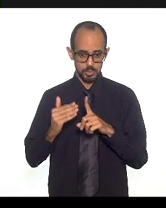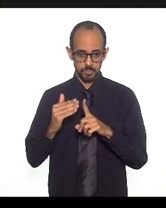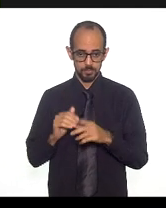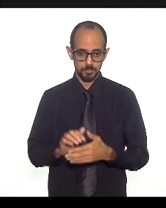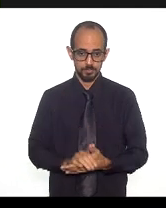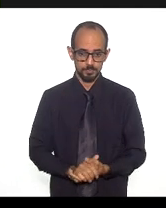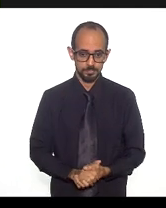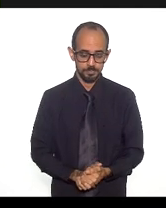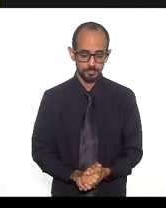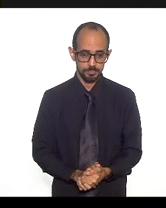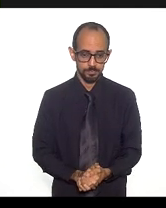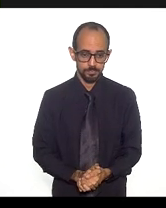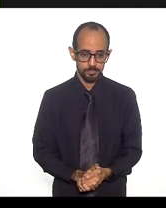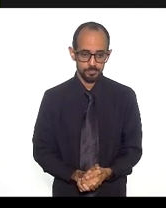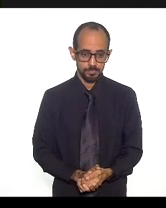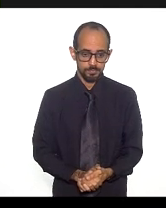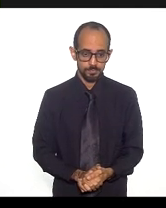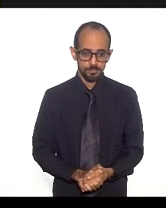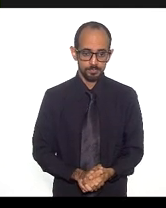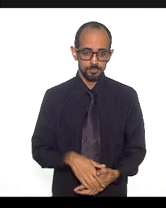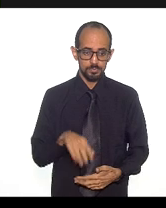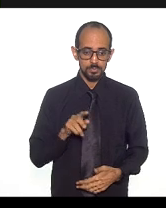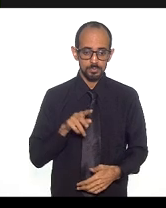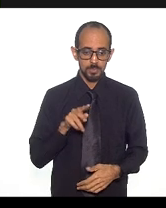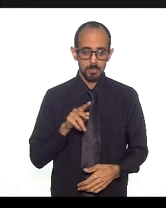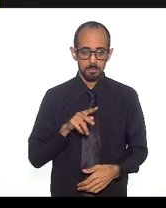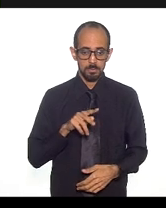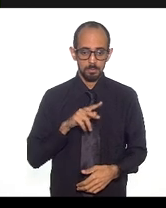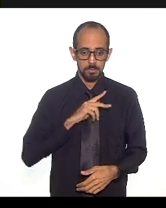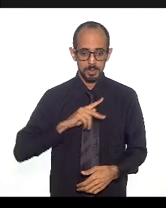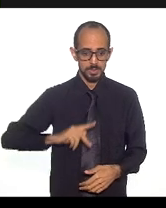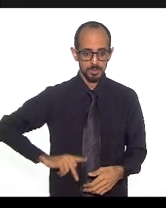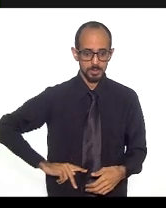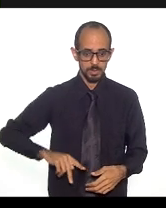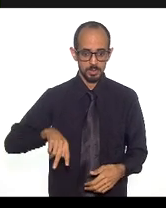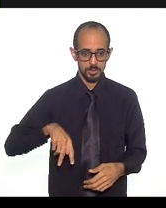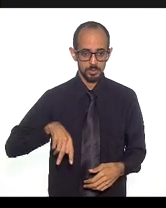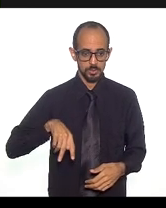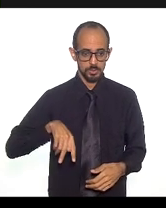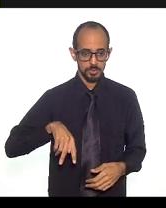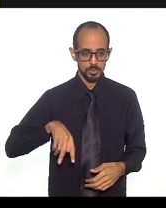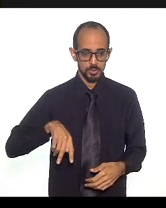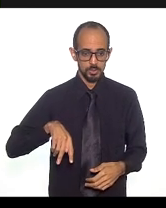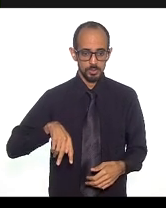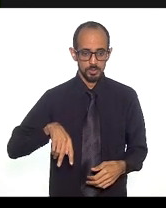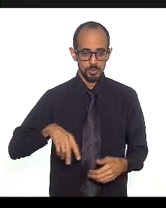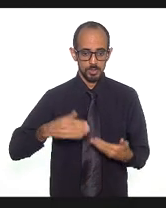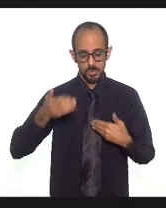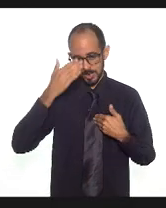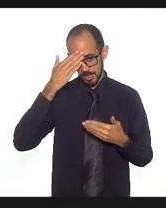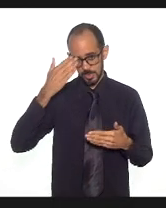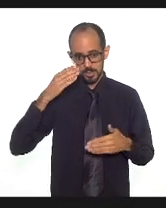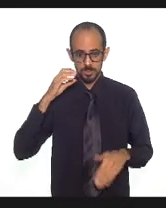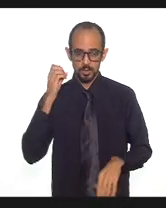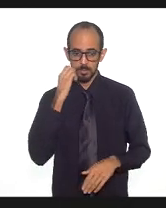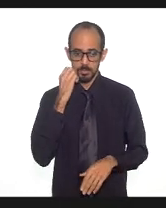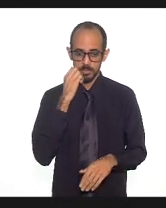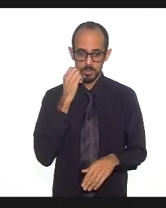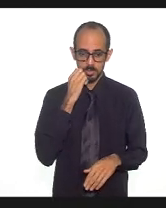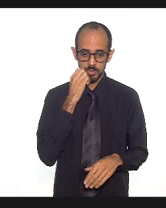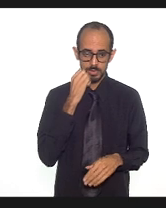favor. Olá, deputado Valdec. Agradeço inicialmente a oportunidade